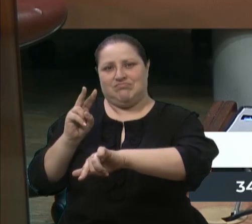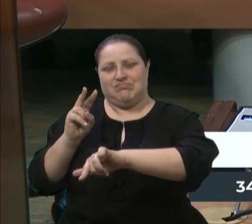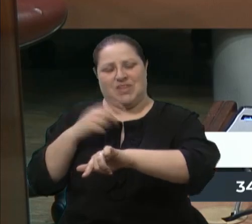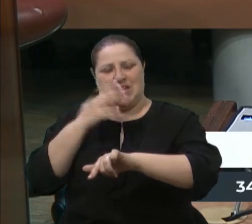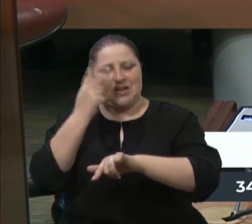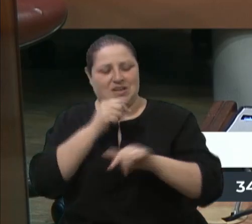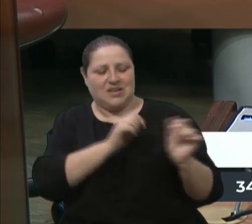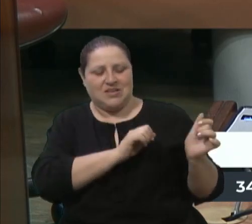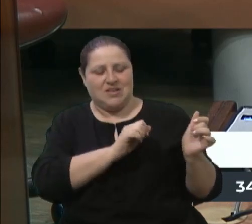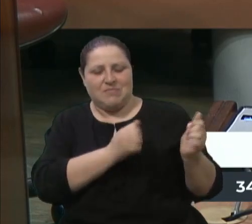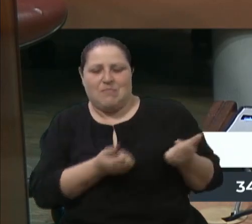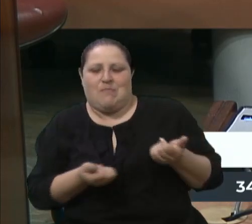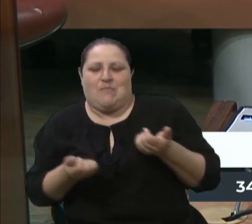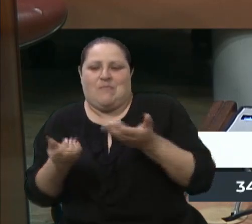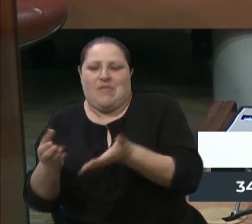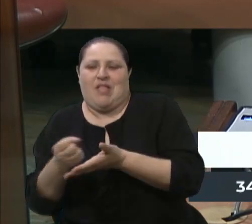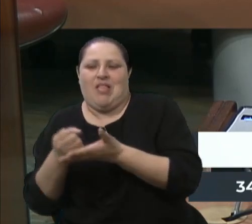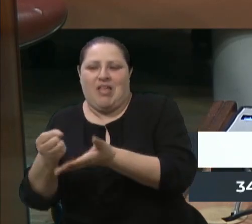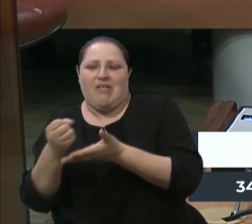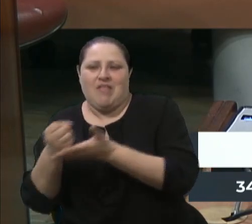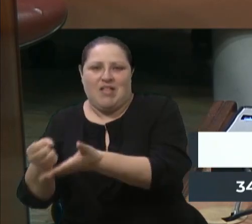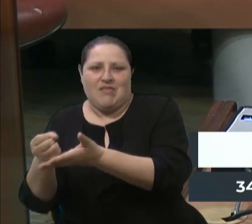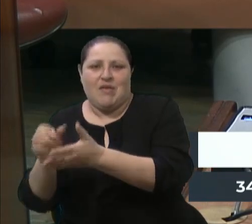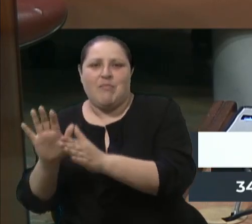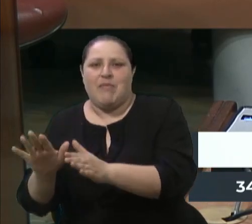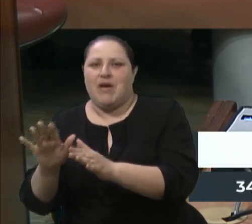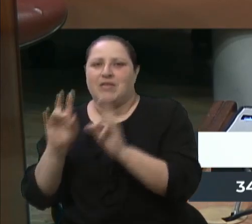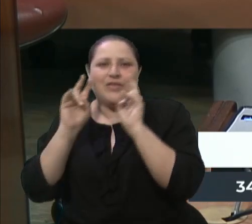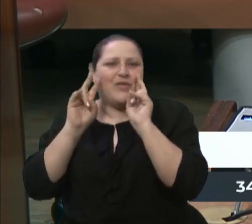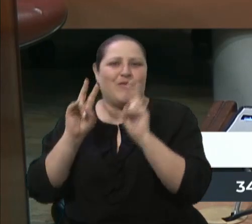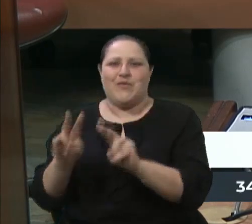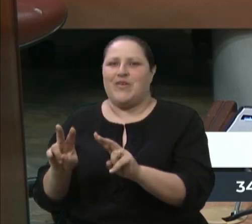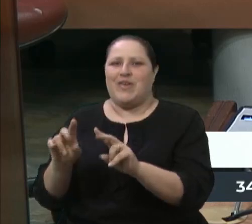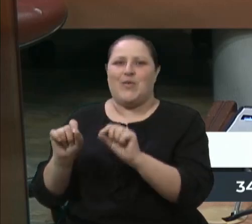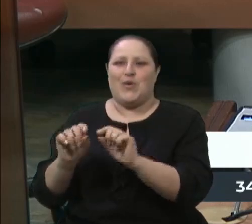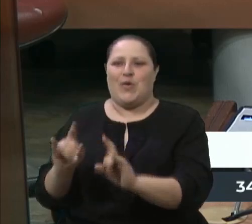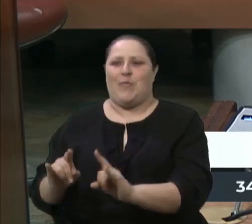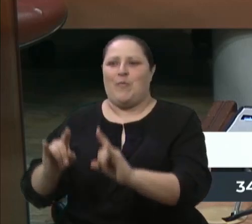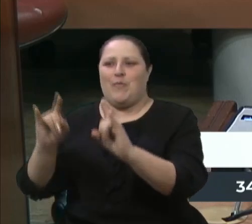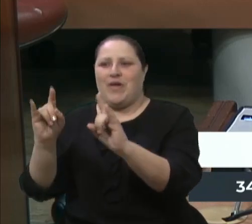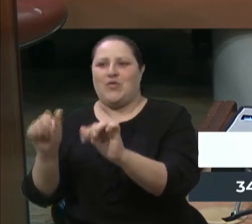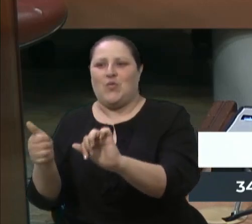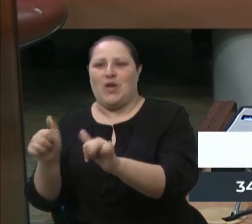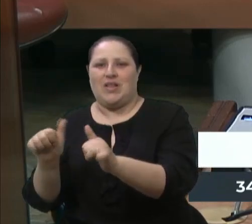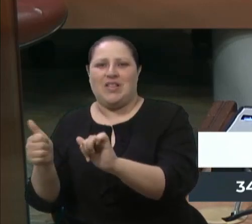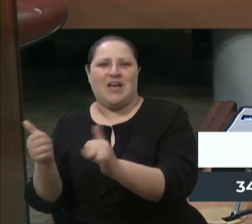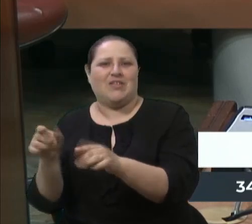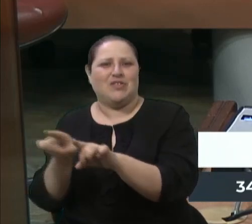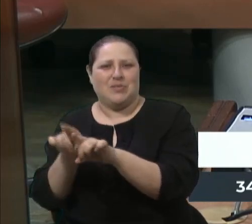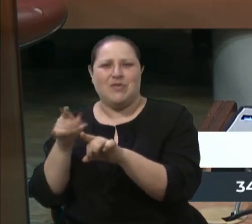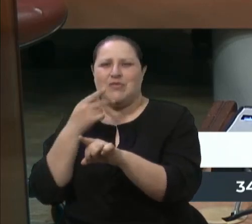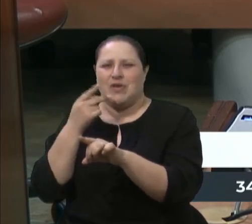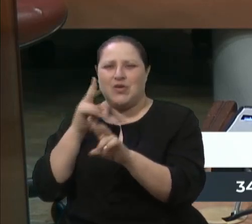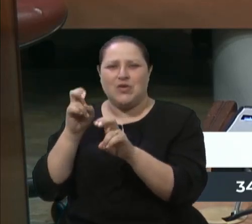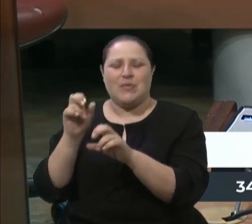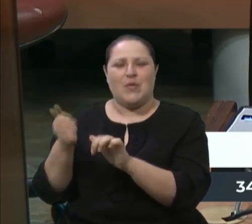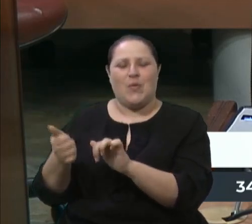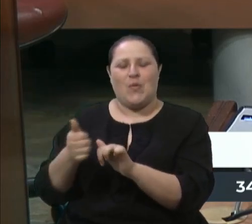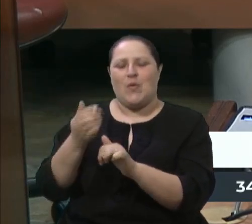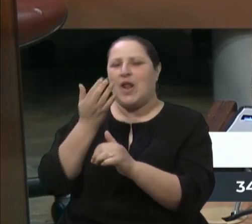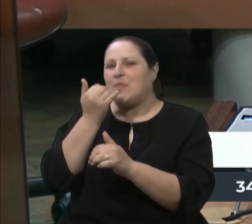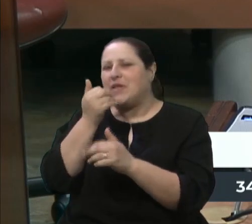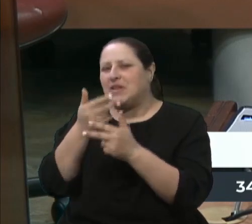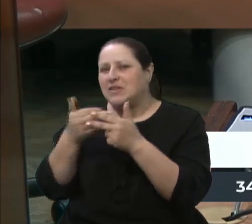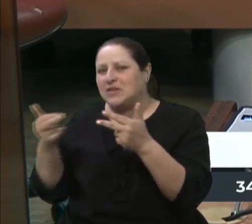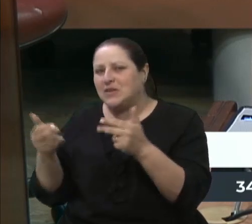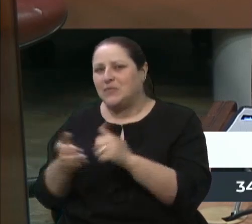sem qualidade em vários setores. Alimentação, como o senhor está falando, mas eu falo em especial no Ivone Triquês, porque ela